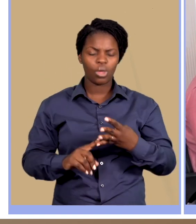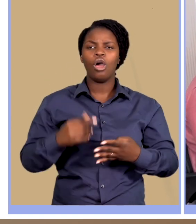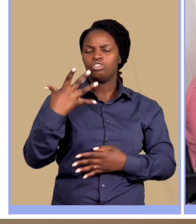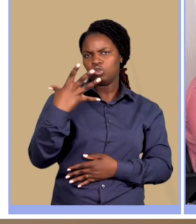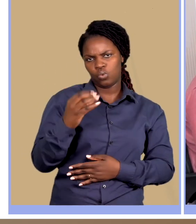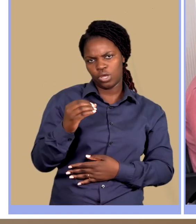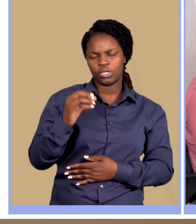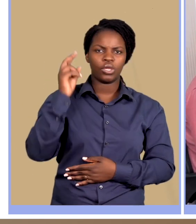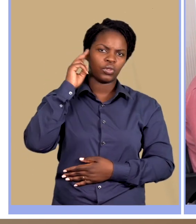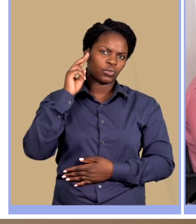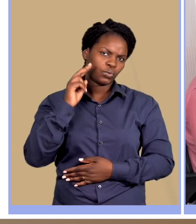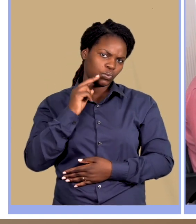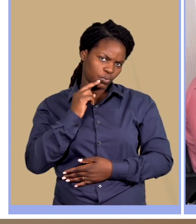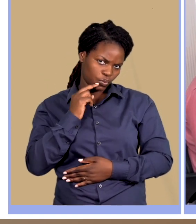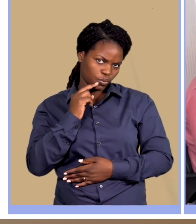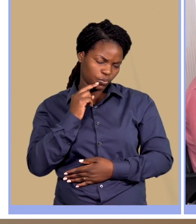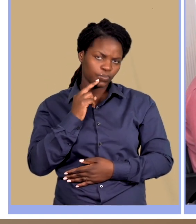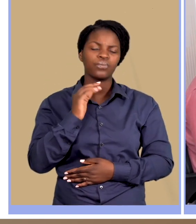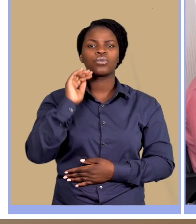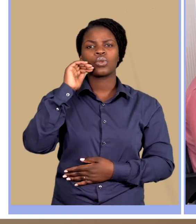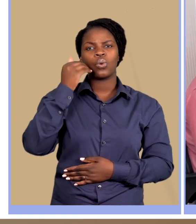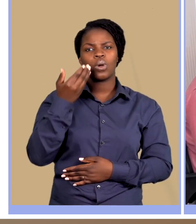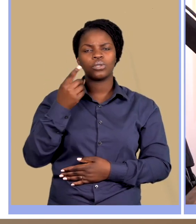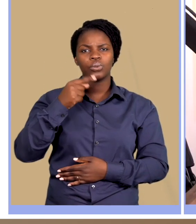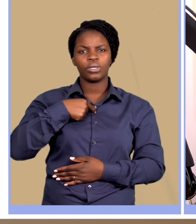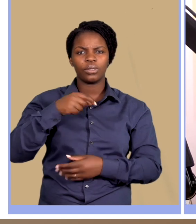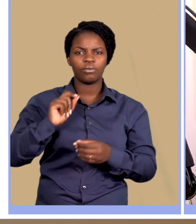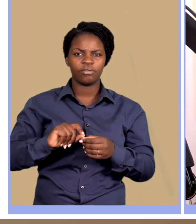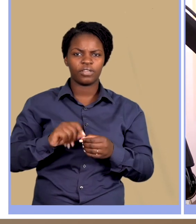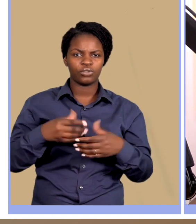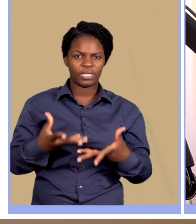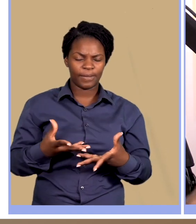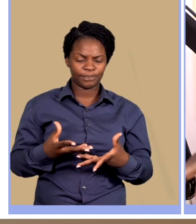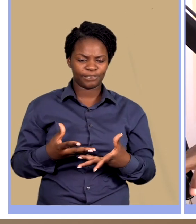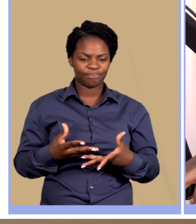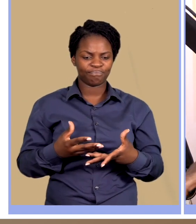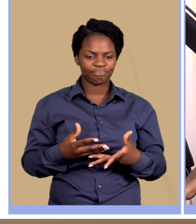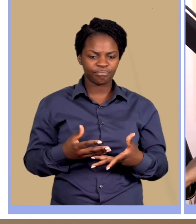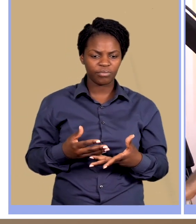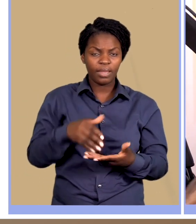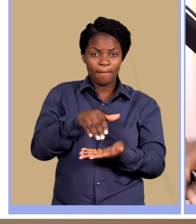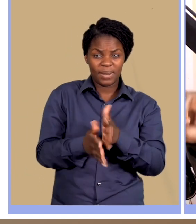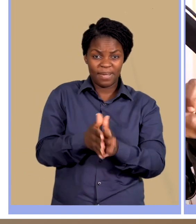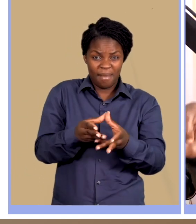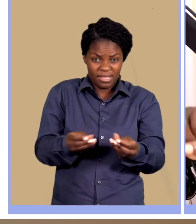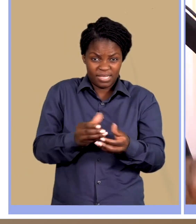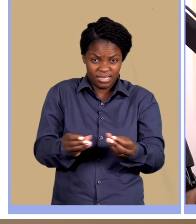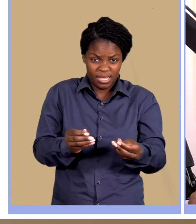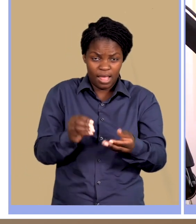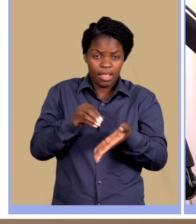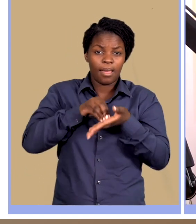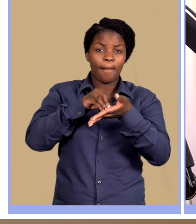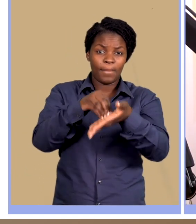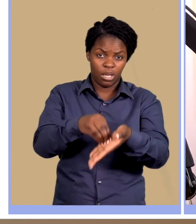fazer, Rafael, o meu kit de intervenção em termos de prontidão, então eu já sei que o meu kit deve conter